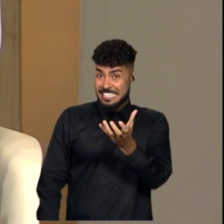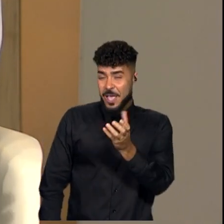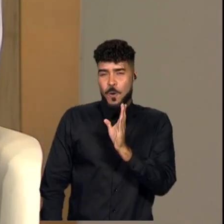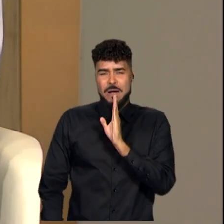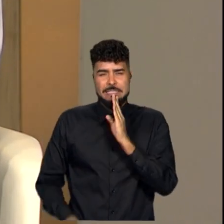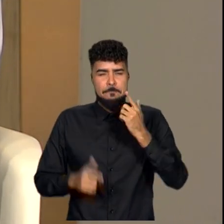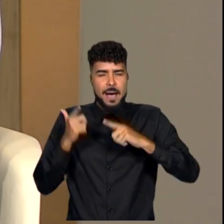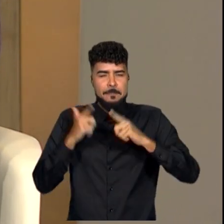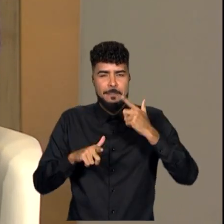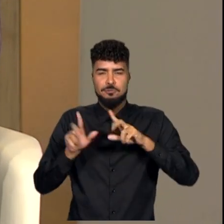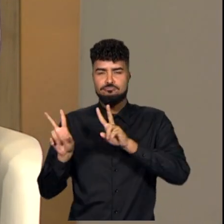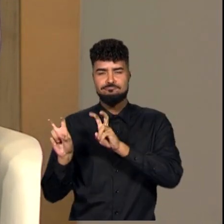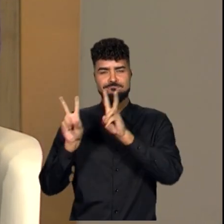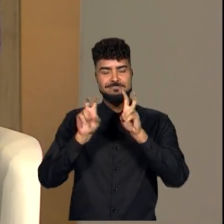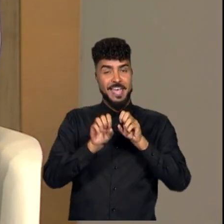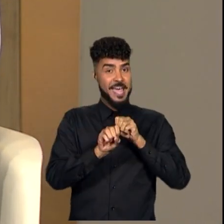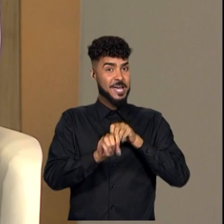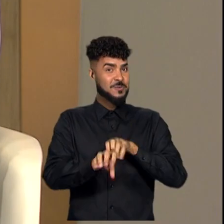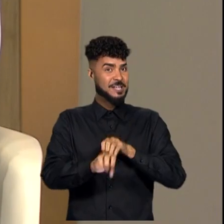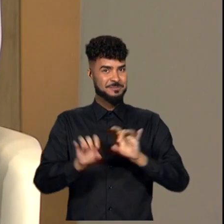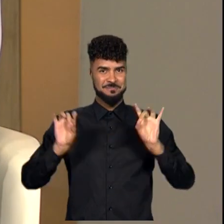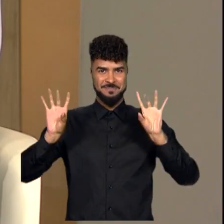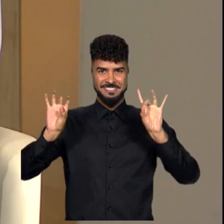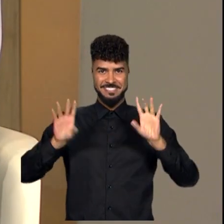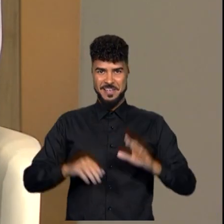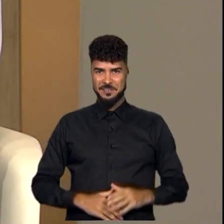mais sobre as pautas da educação especial.